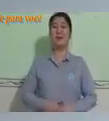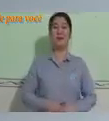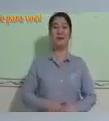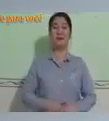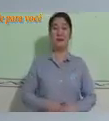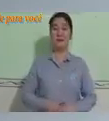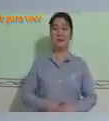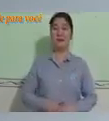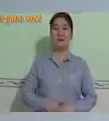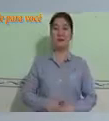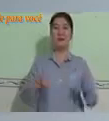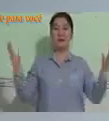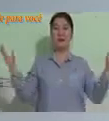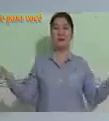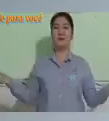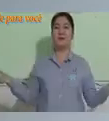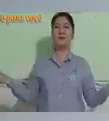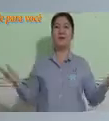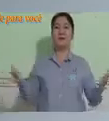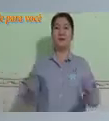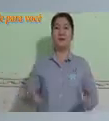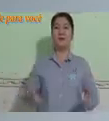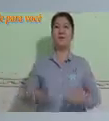FUNDAMNTALDORMIR 7 a 9 horas por dia vírgula